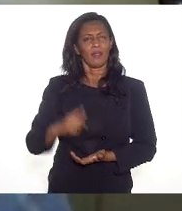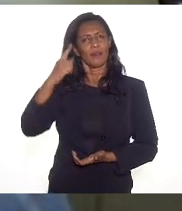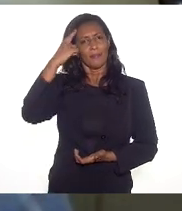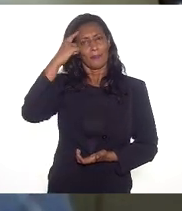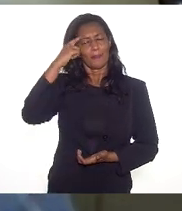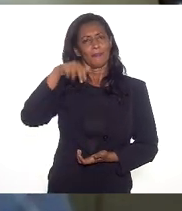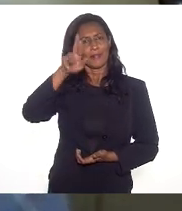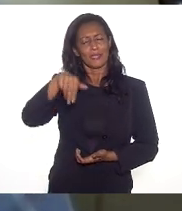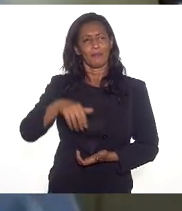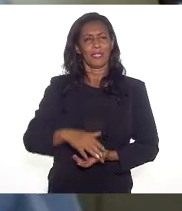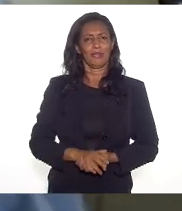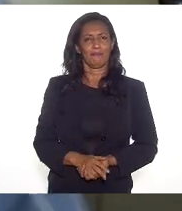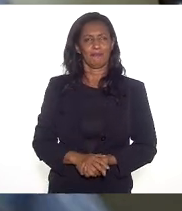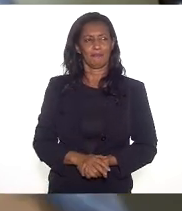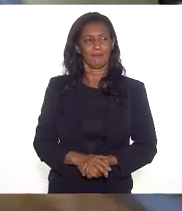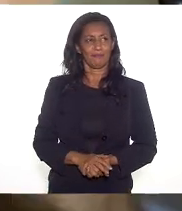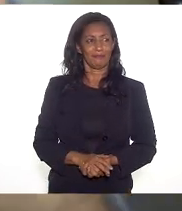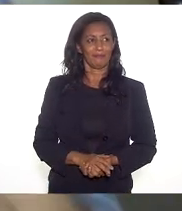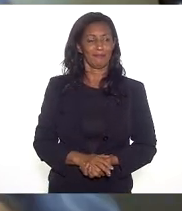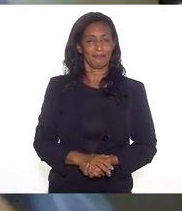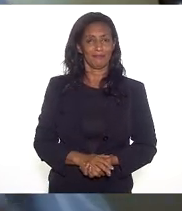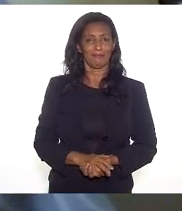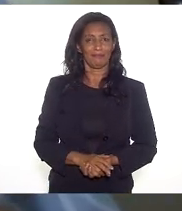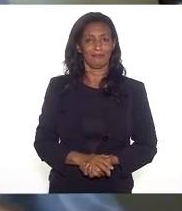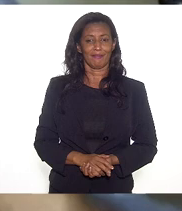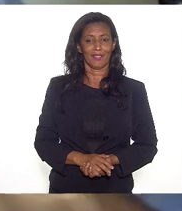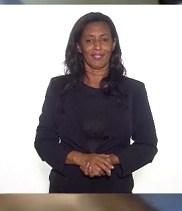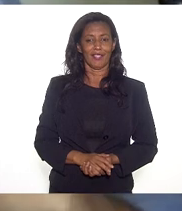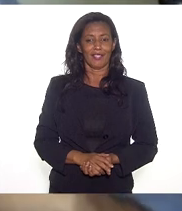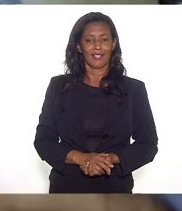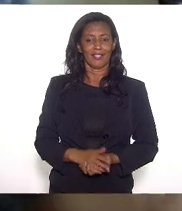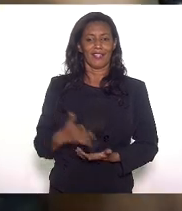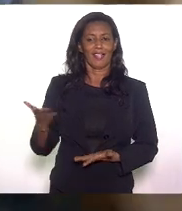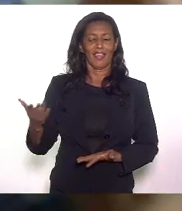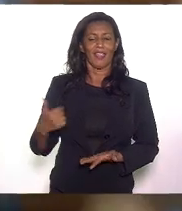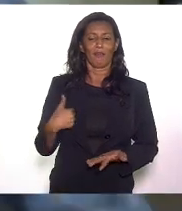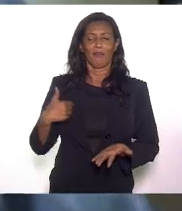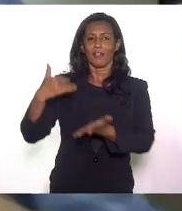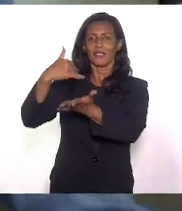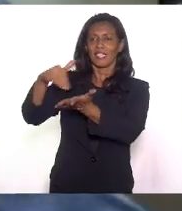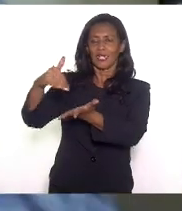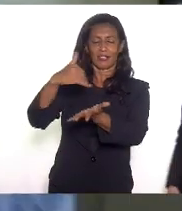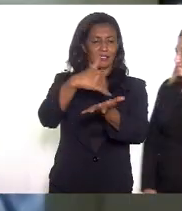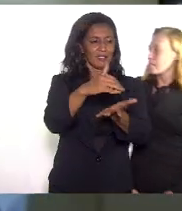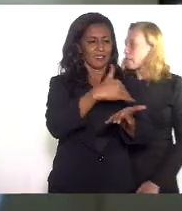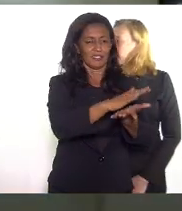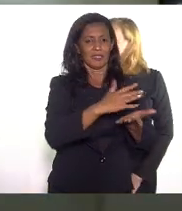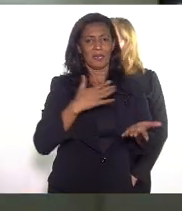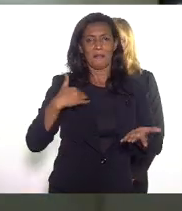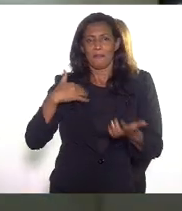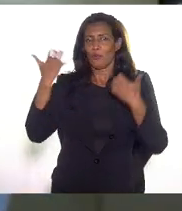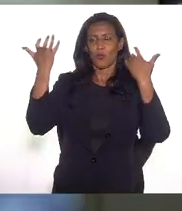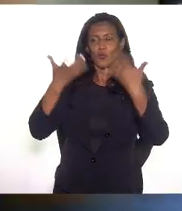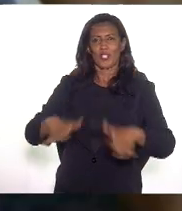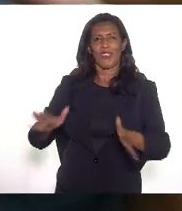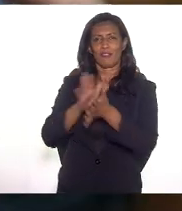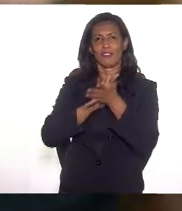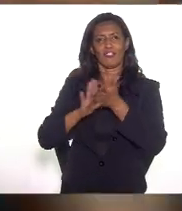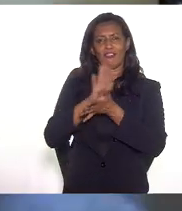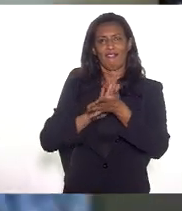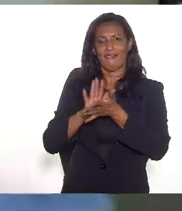bem, você sai no jornal que você vai ser secretário da área tal. Para mim, eu não quero secretário de